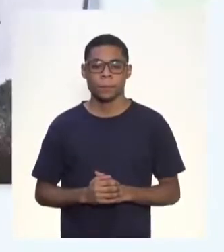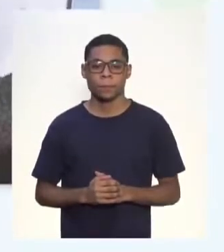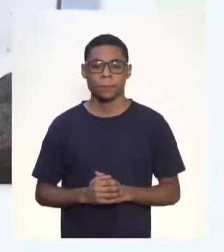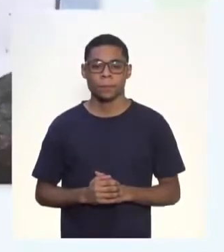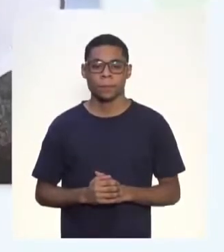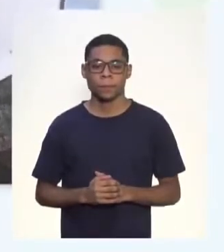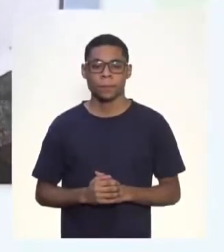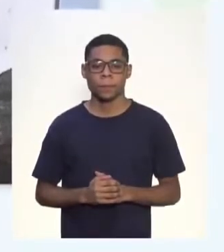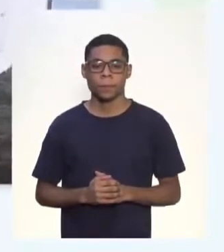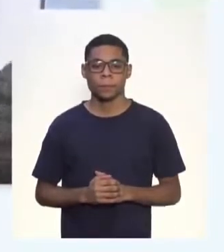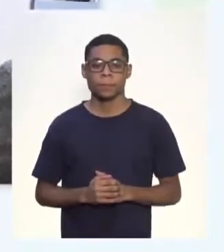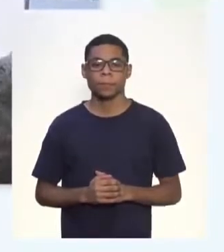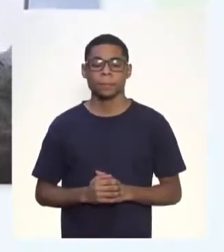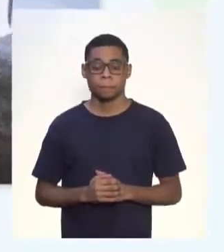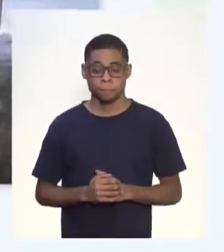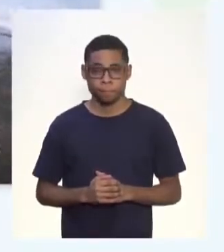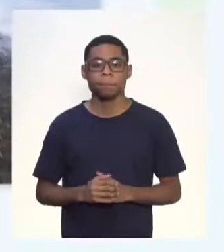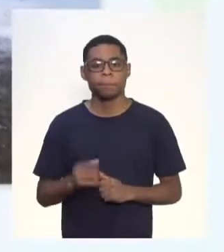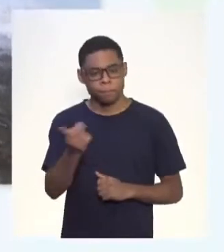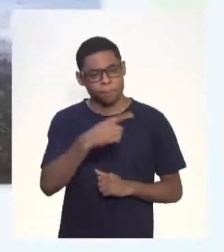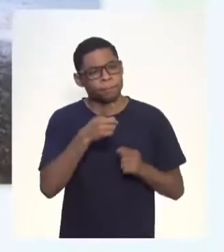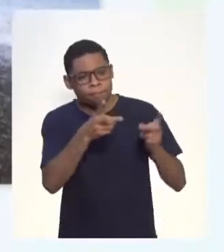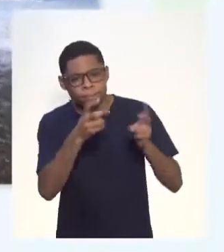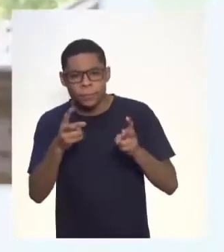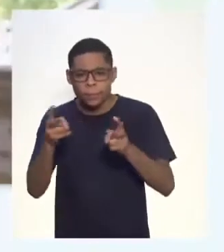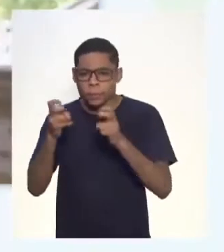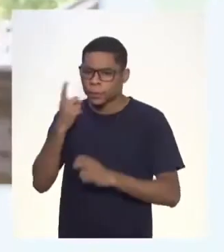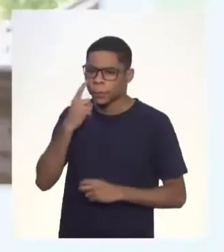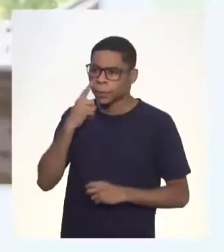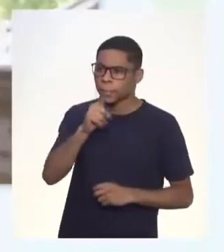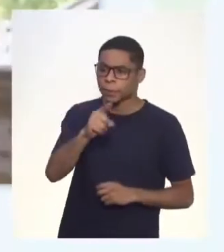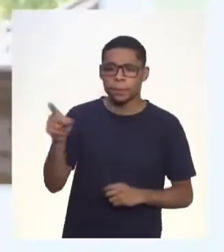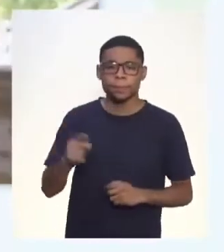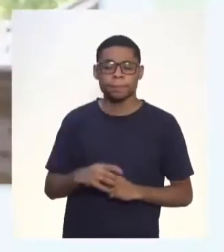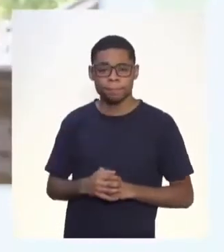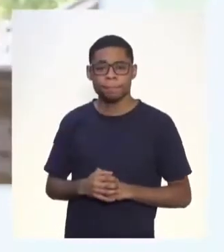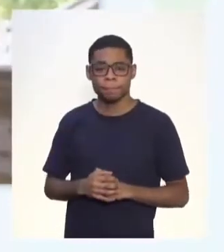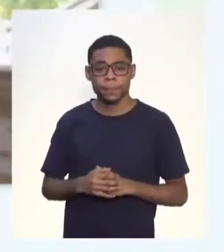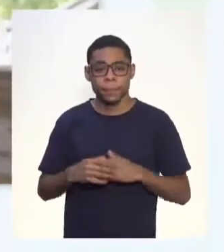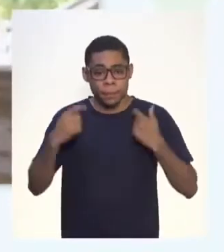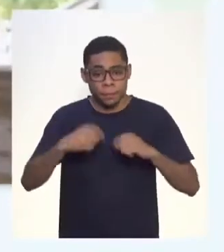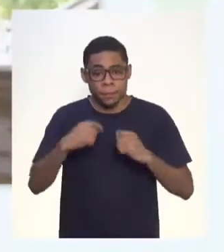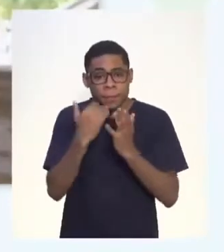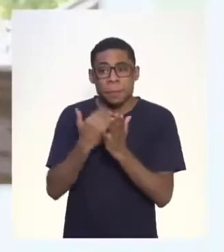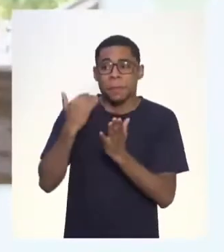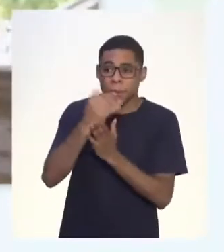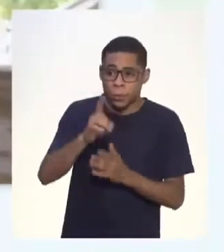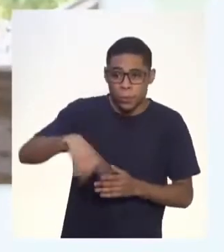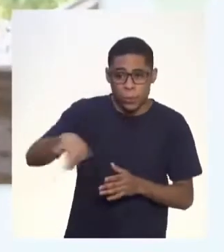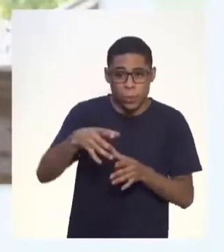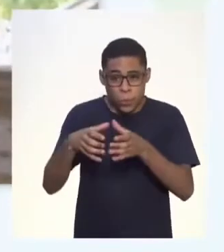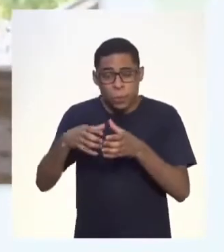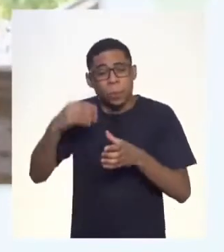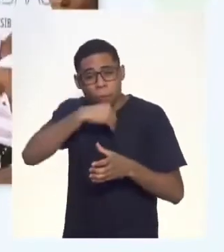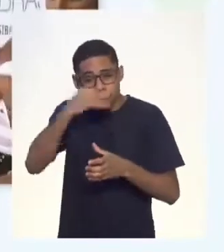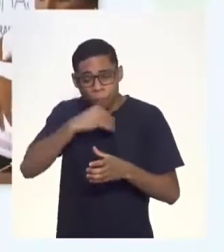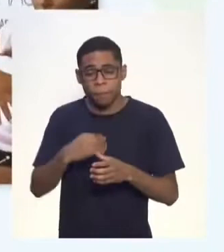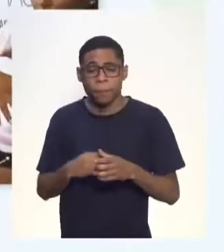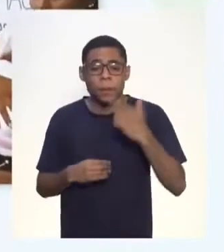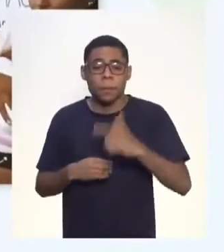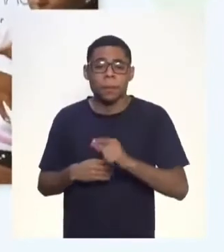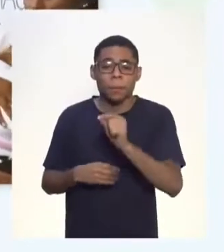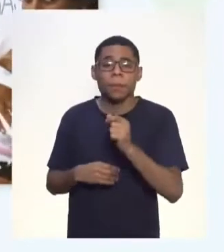Ao longo dessas 5 edições, a gente foi percebendo com mais uma camada de vulnerabilidade, mais barreiras que são as mulheres